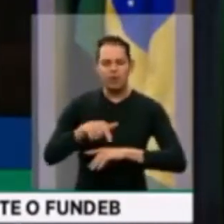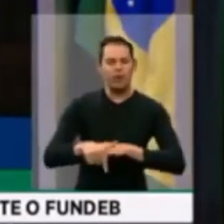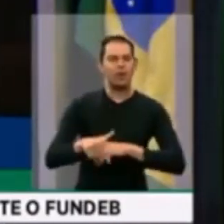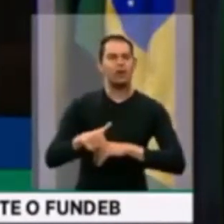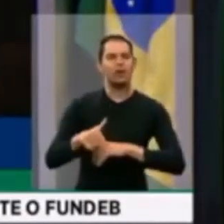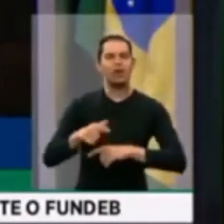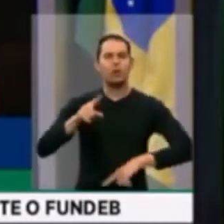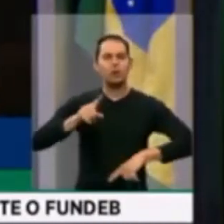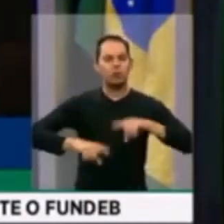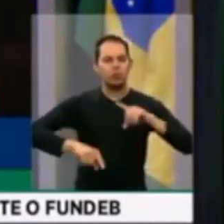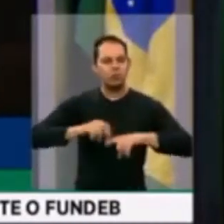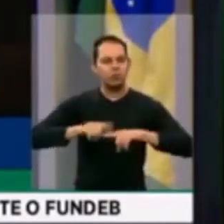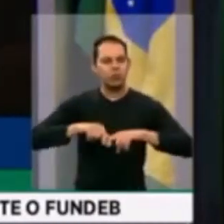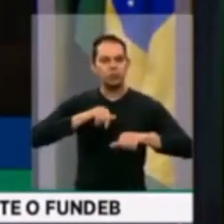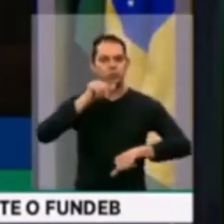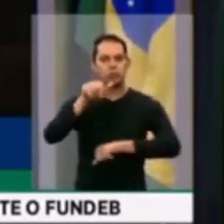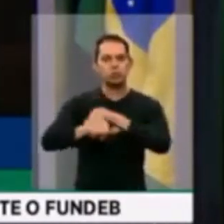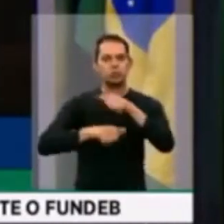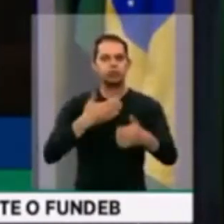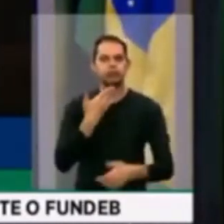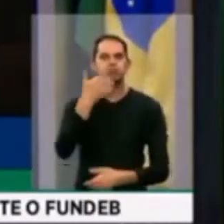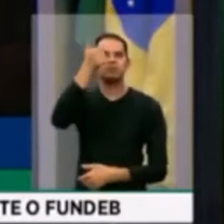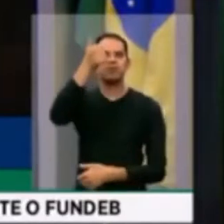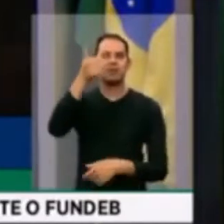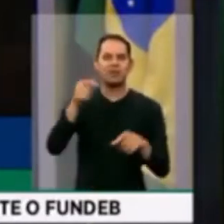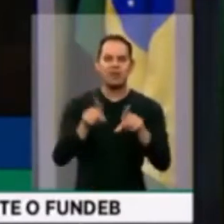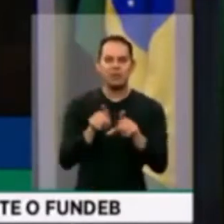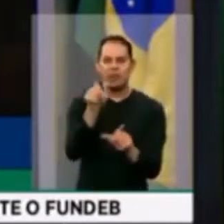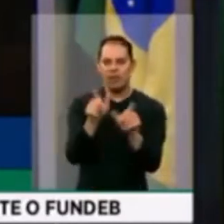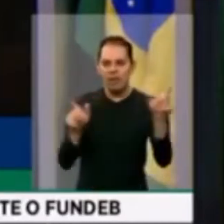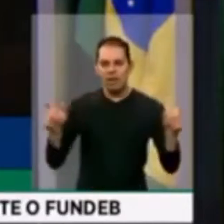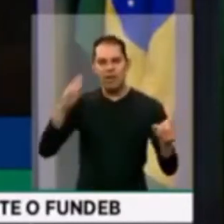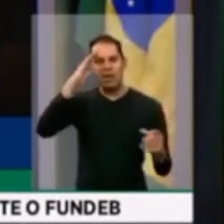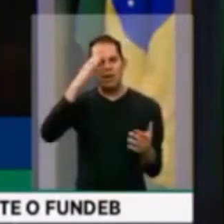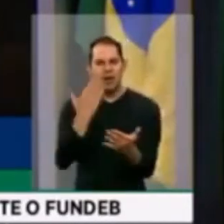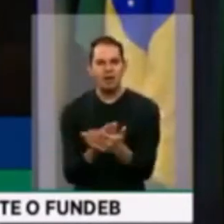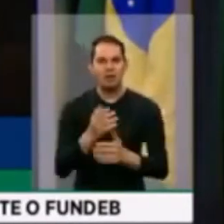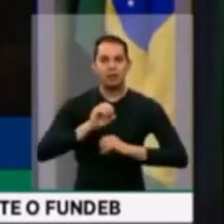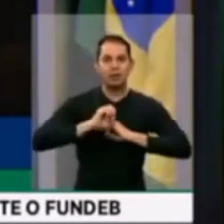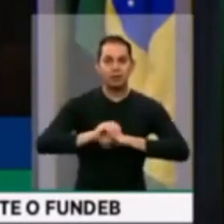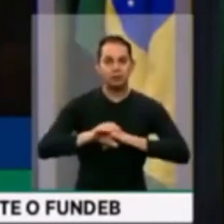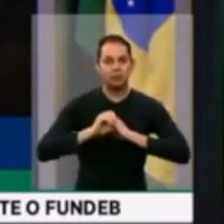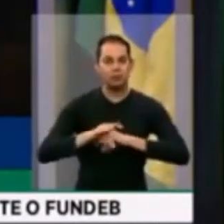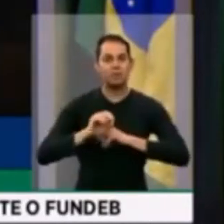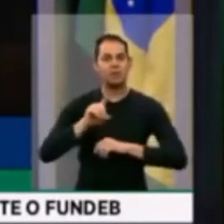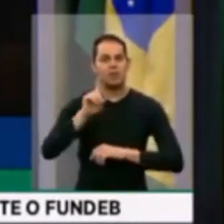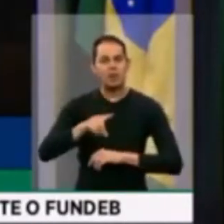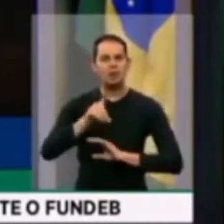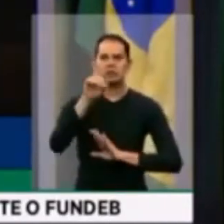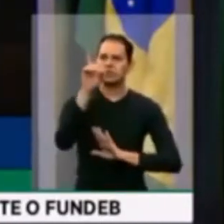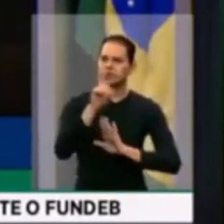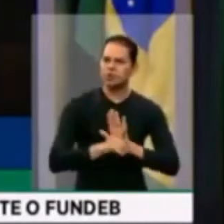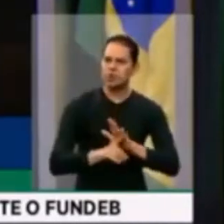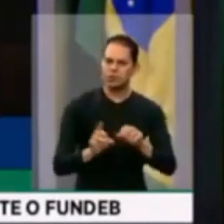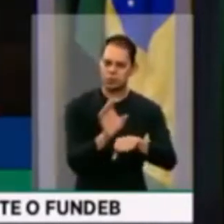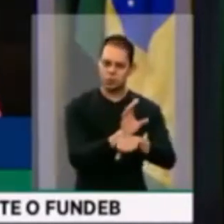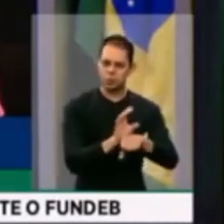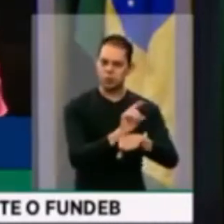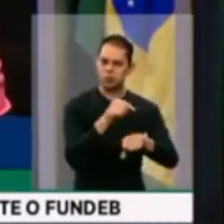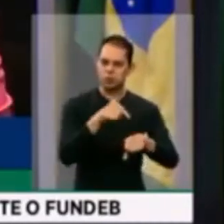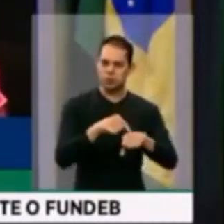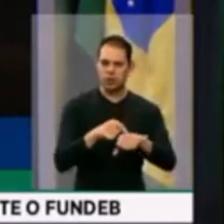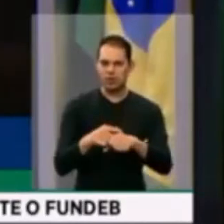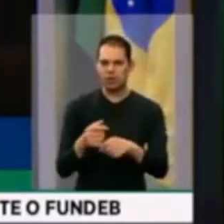ferramenta de transformação, de quem acredita na educação como um direito constitucional e